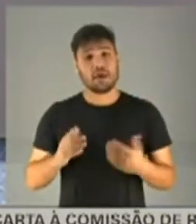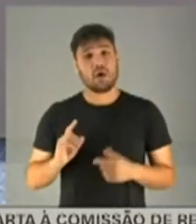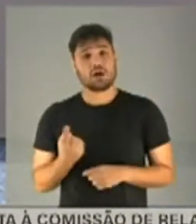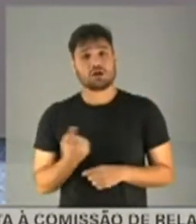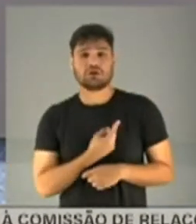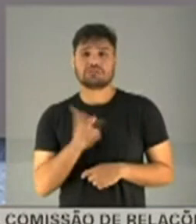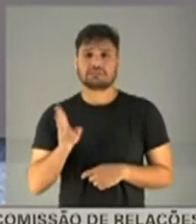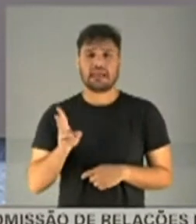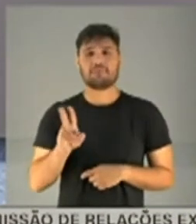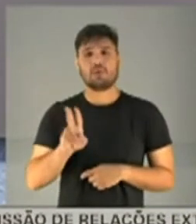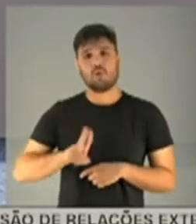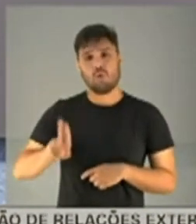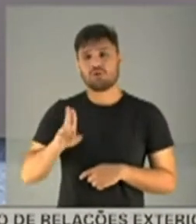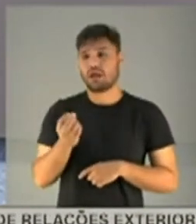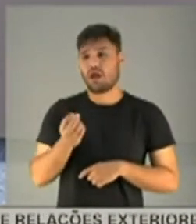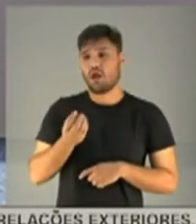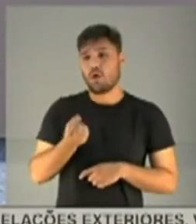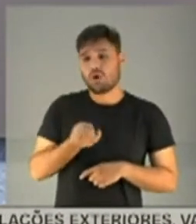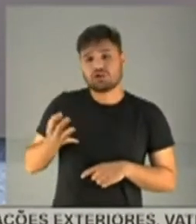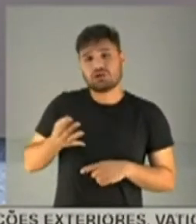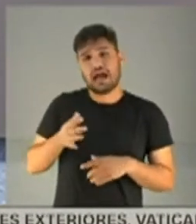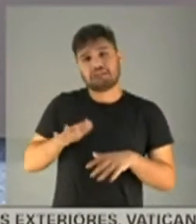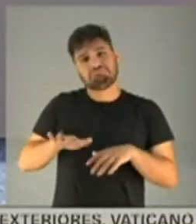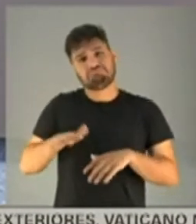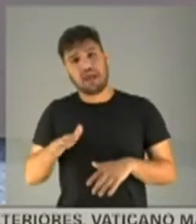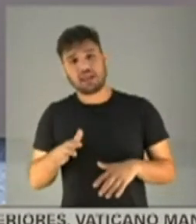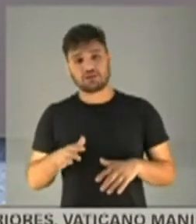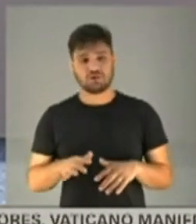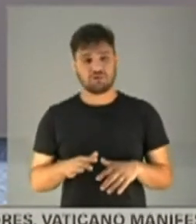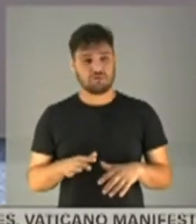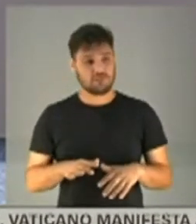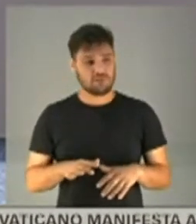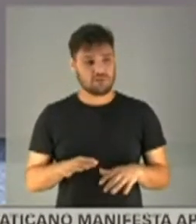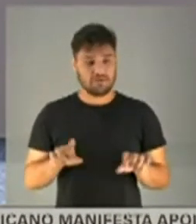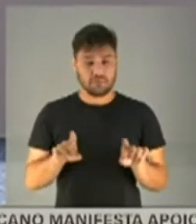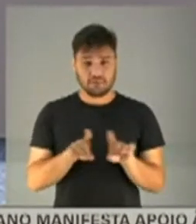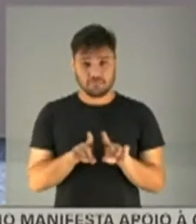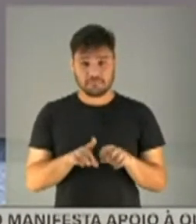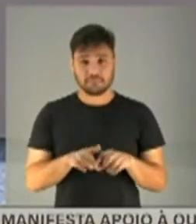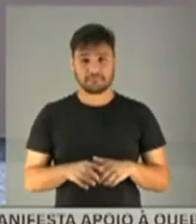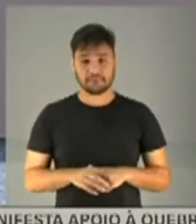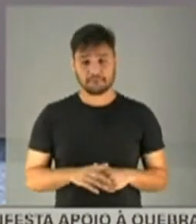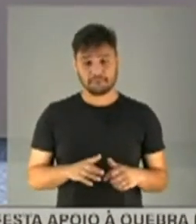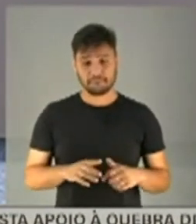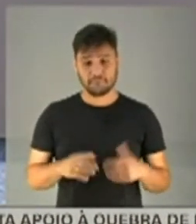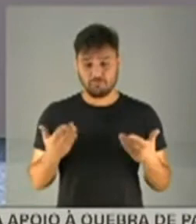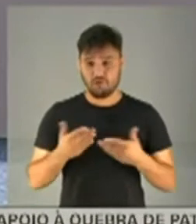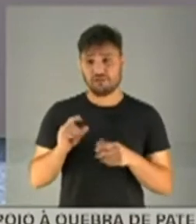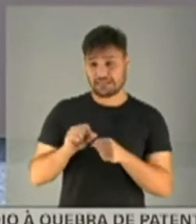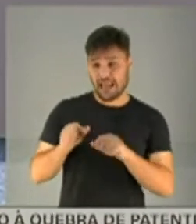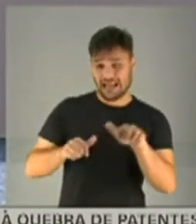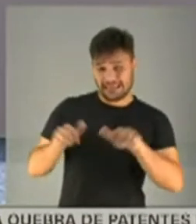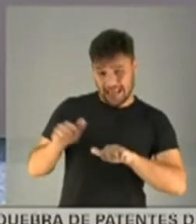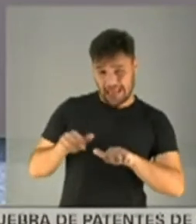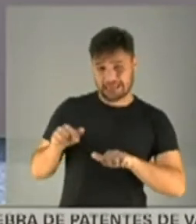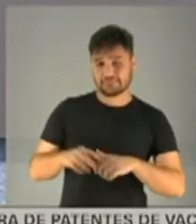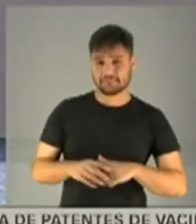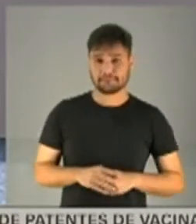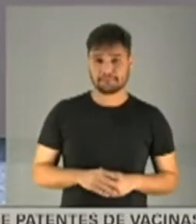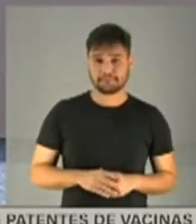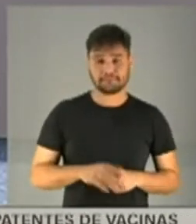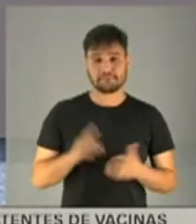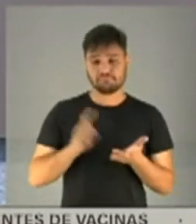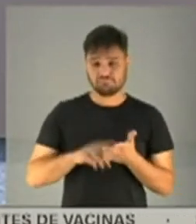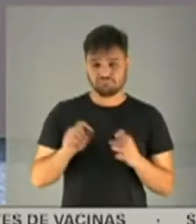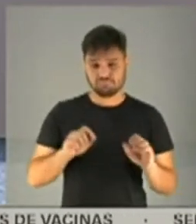usar números relativos. E a importância também de usar fontes confiáveis quando a gente for fazer análise sobre a pandemia. Próximo